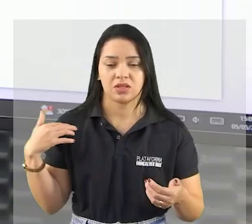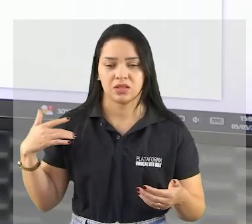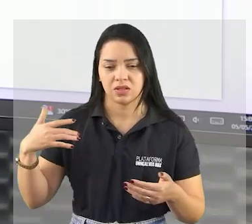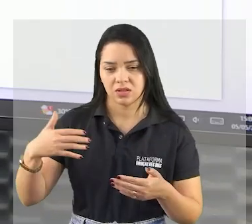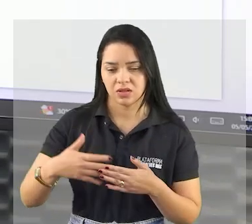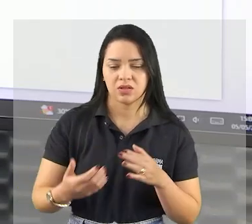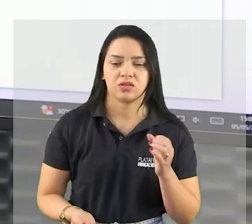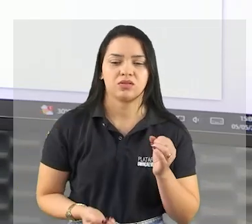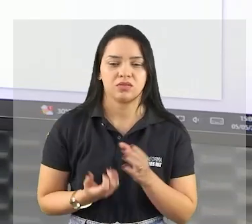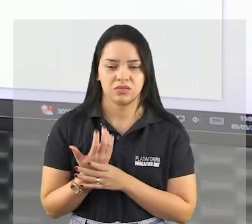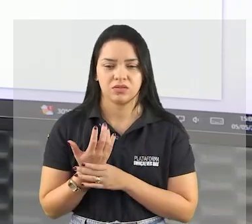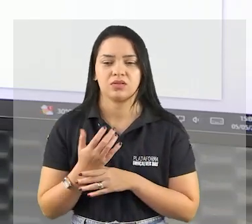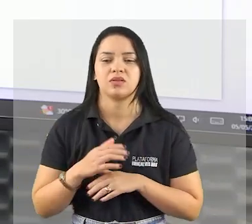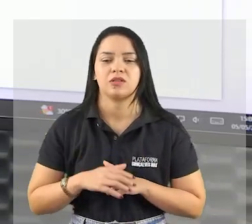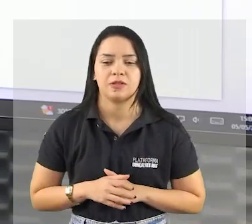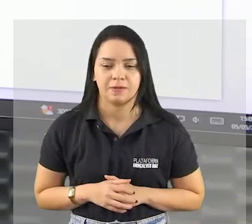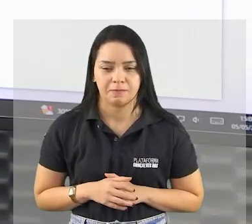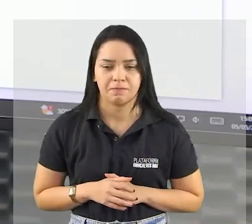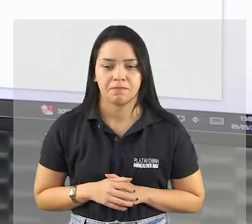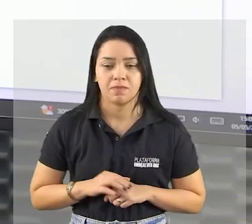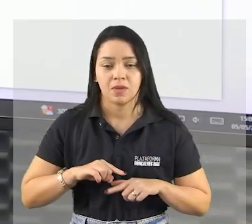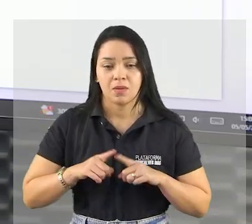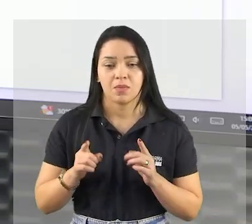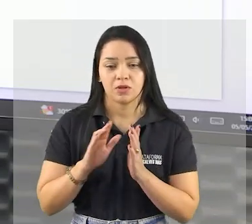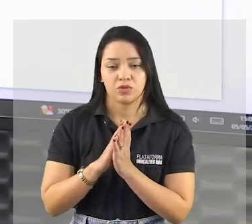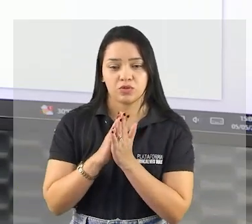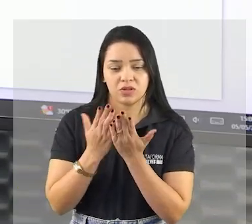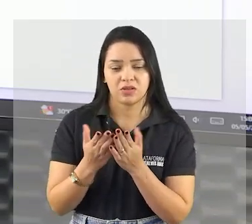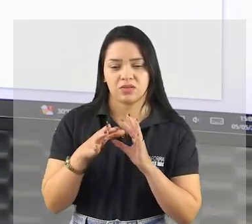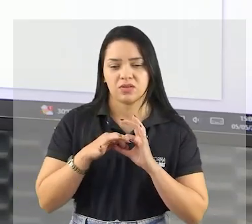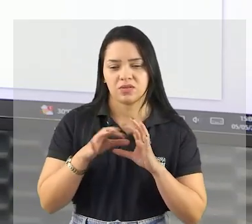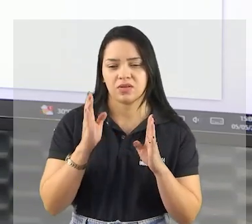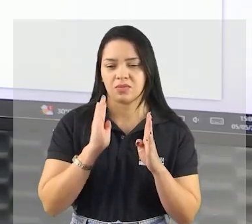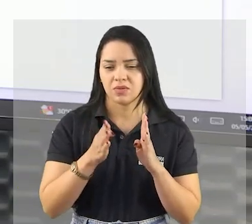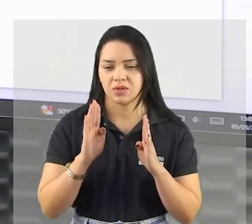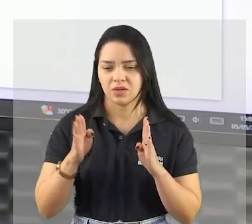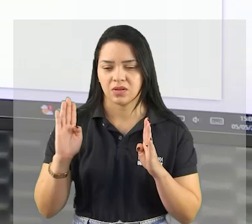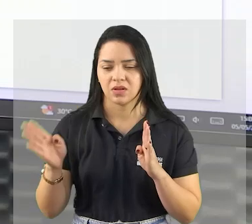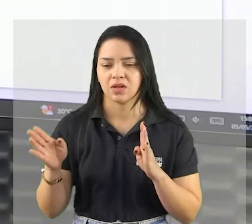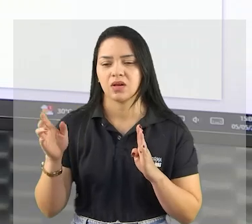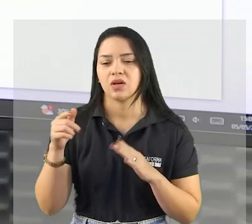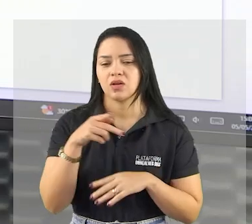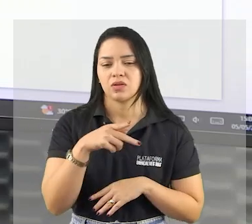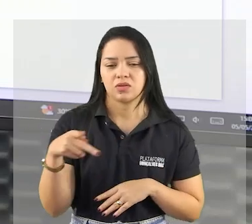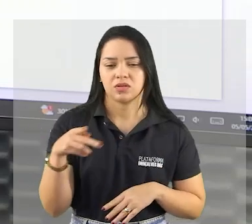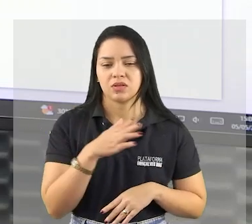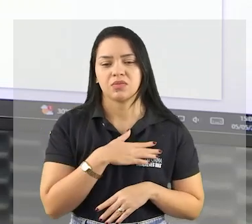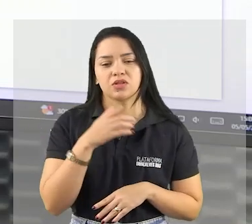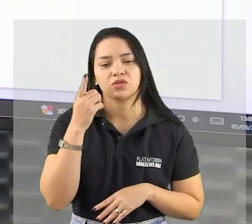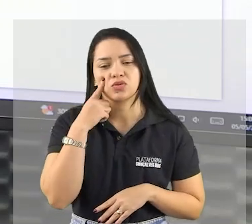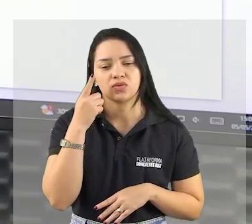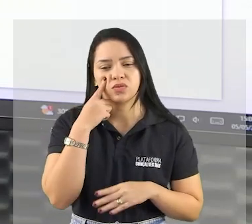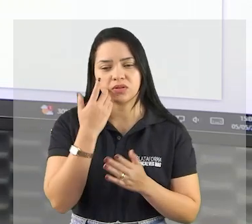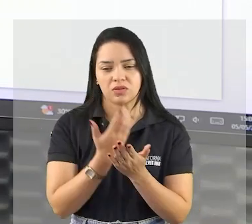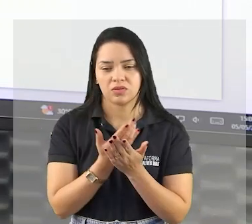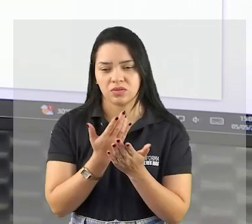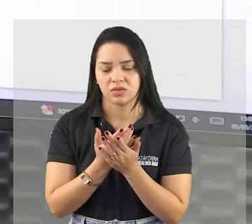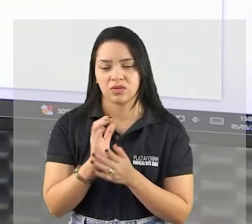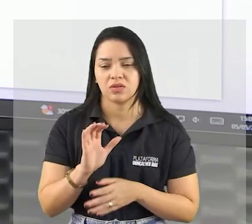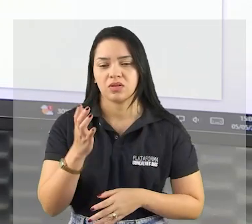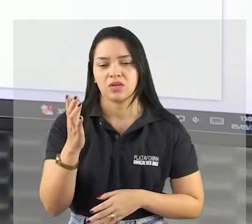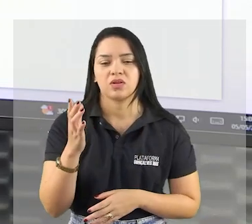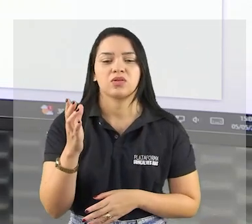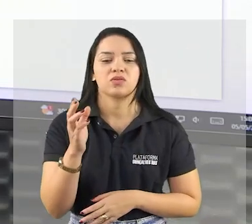essa trajetória, inúmeros desafios surgiram. Mas por meio dos livros disponíveis da biblioteca, dos professores tirarem